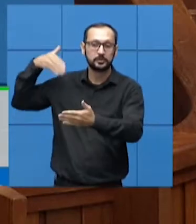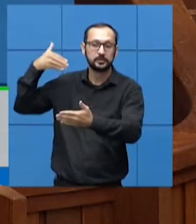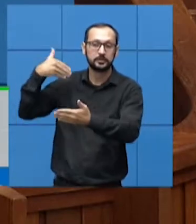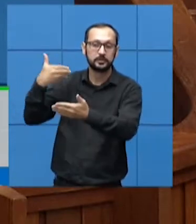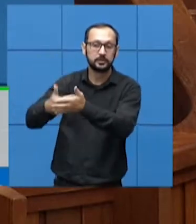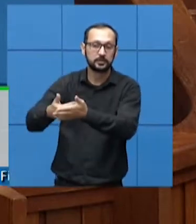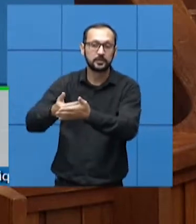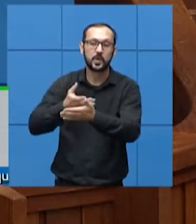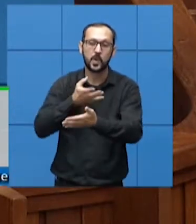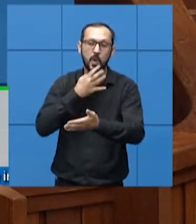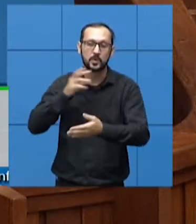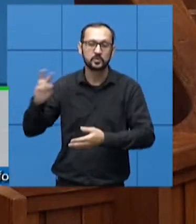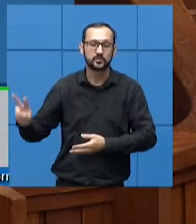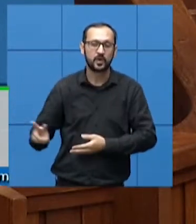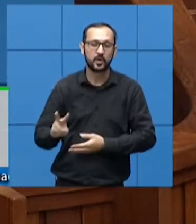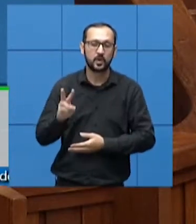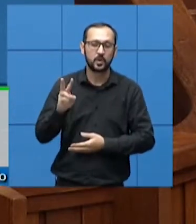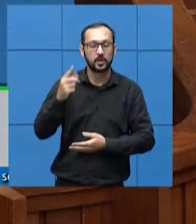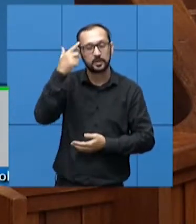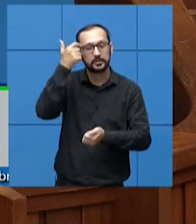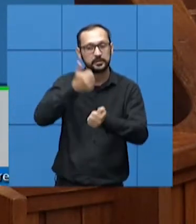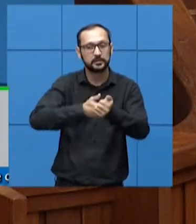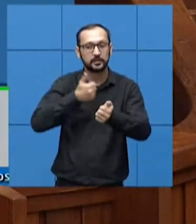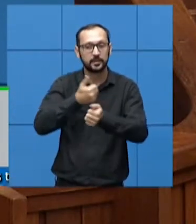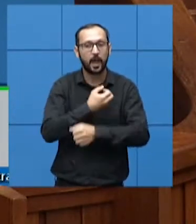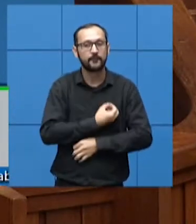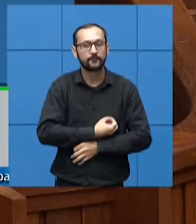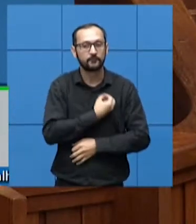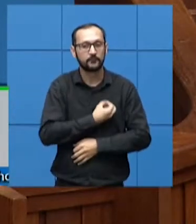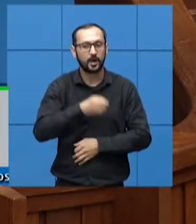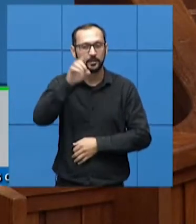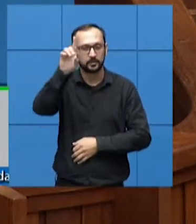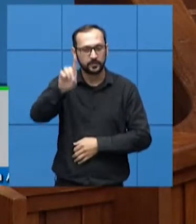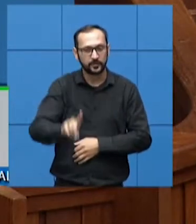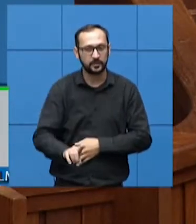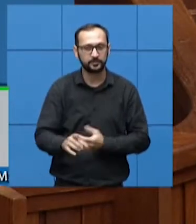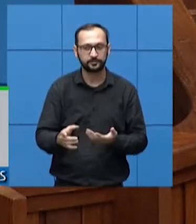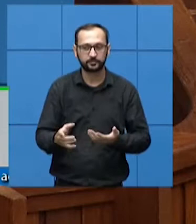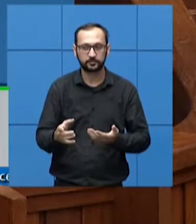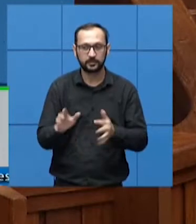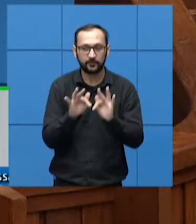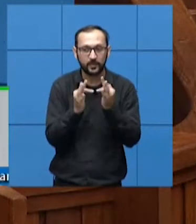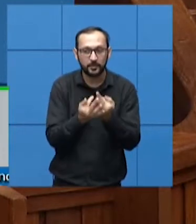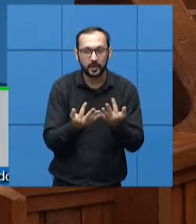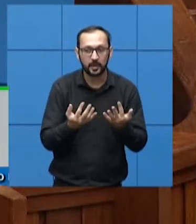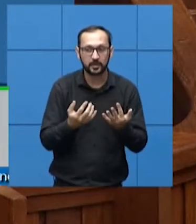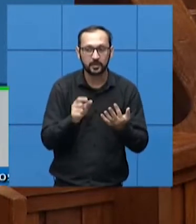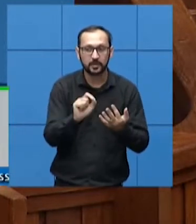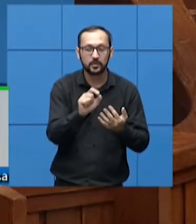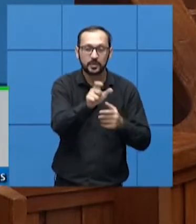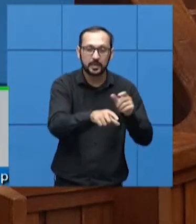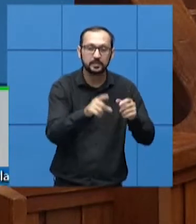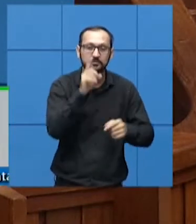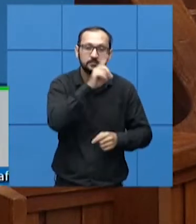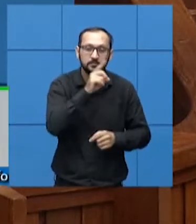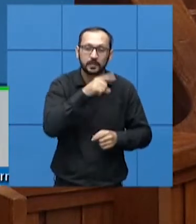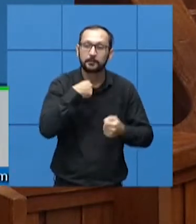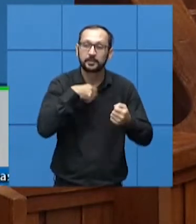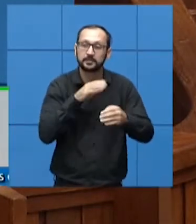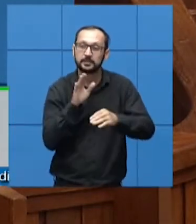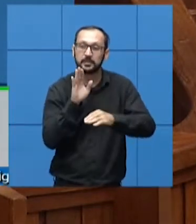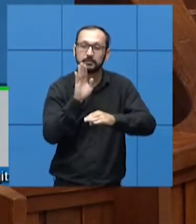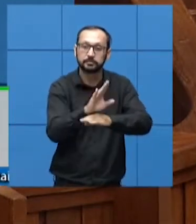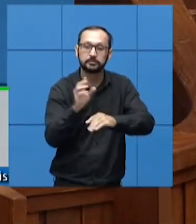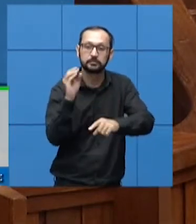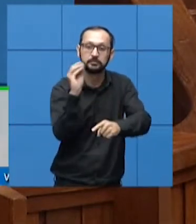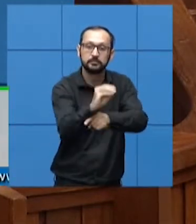desenvolvemos, e até na vida das pessoas com deficiência e suas famílias, onde nós temos necessidades que precisam ser atendidas e